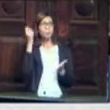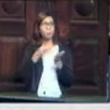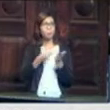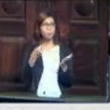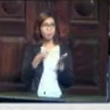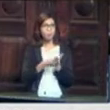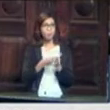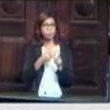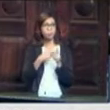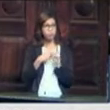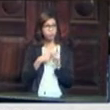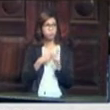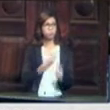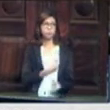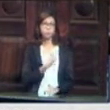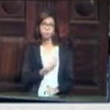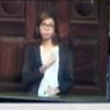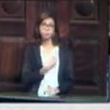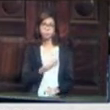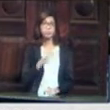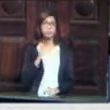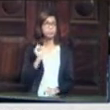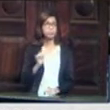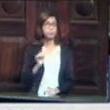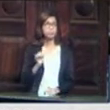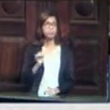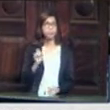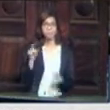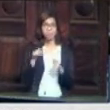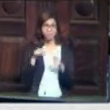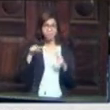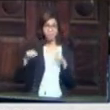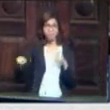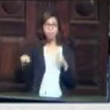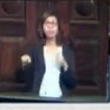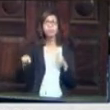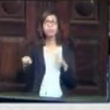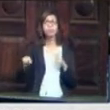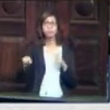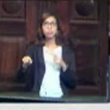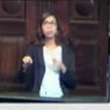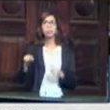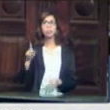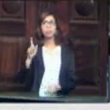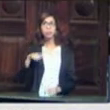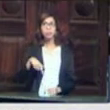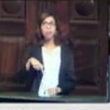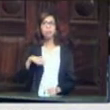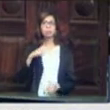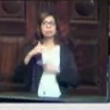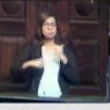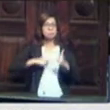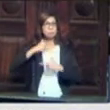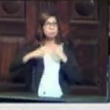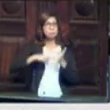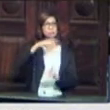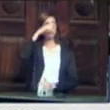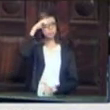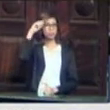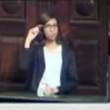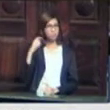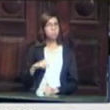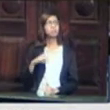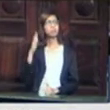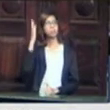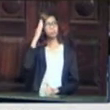na dívida ativa. Se essa semana foi uma semana árdua de trabalho, eu não tenho